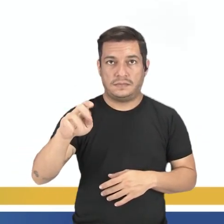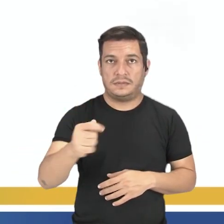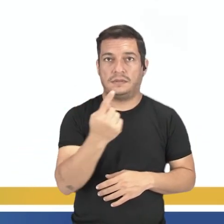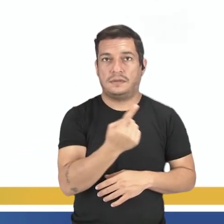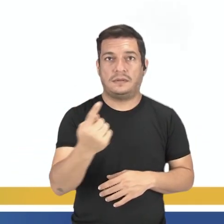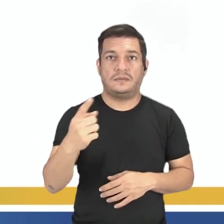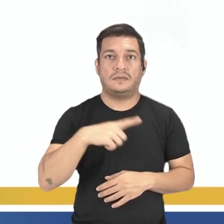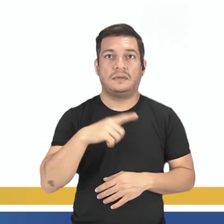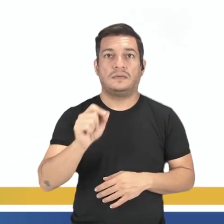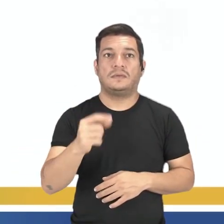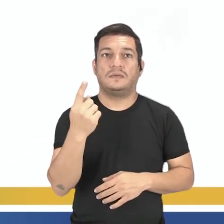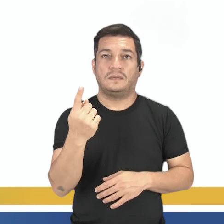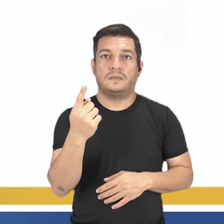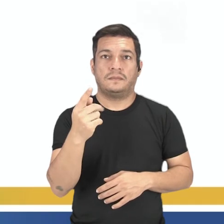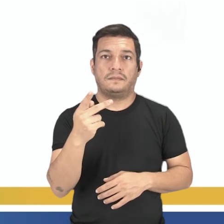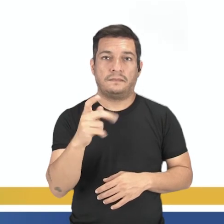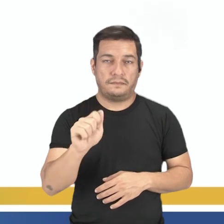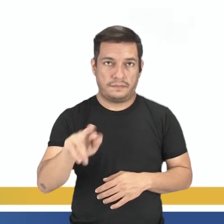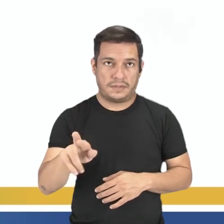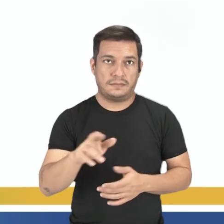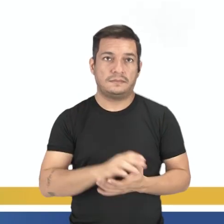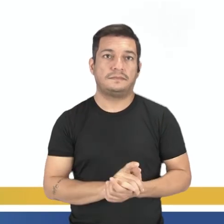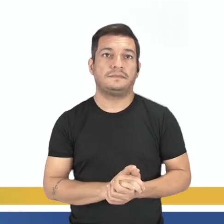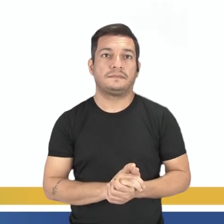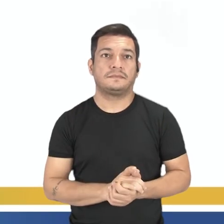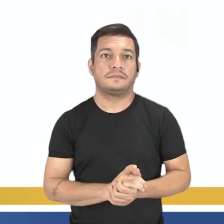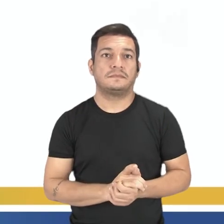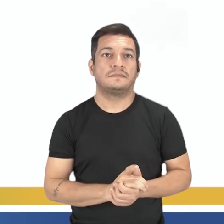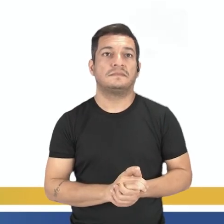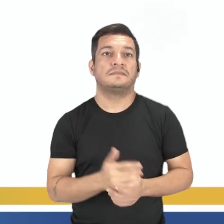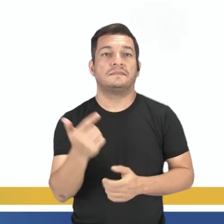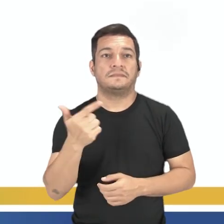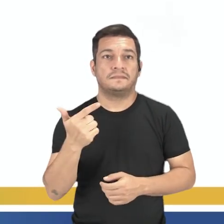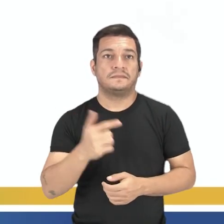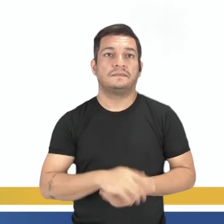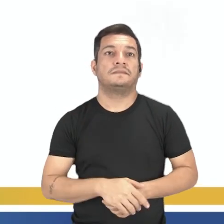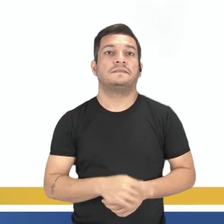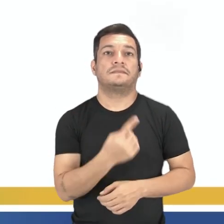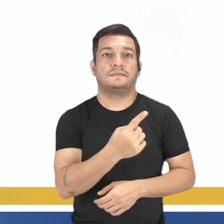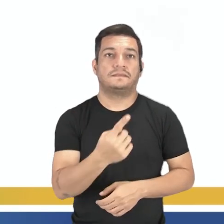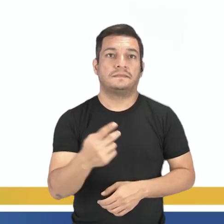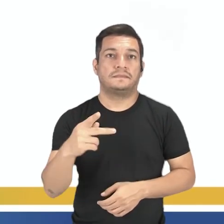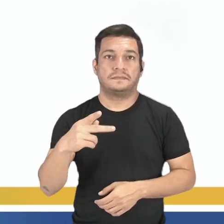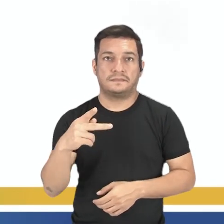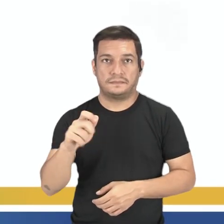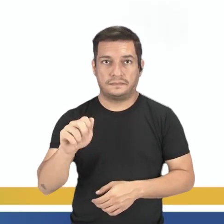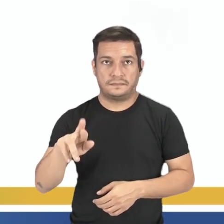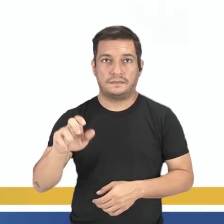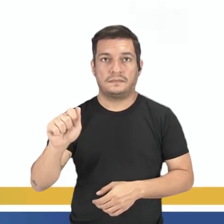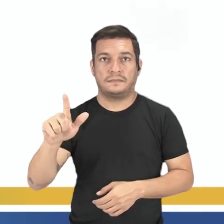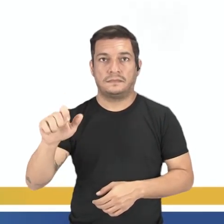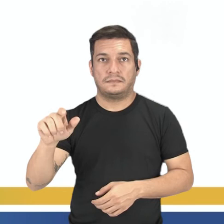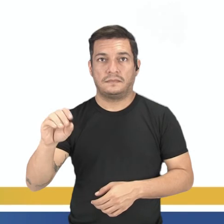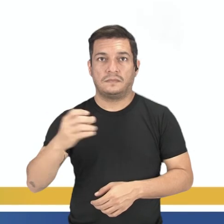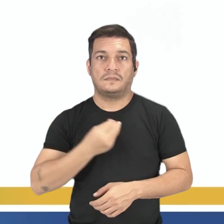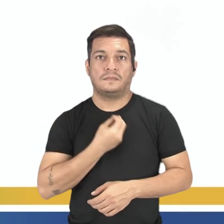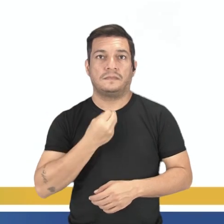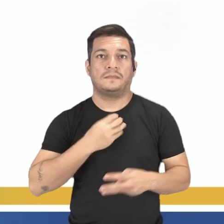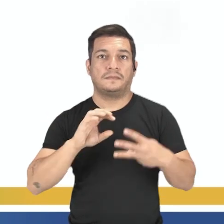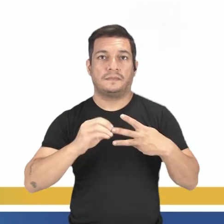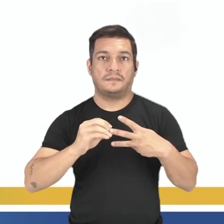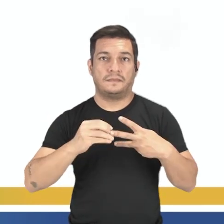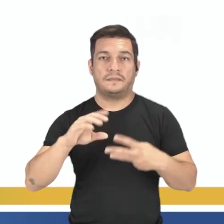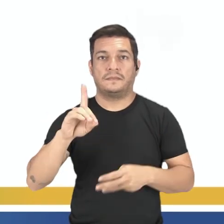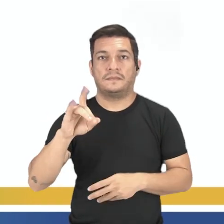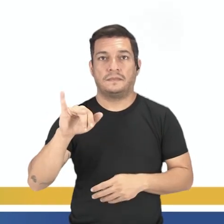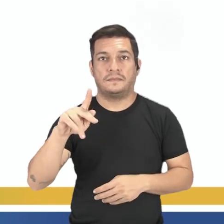recebe apenas um fator do par. 2. Cada par de alelo presente nas células diploides,